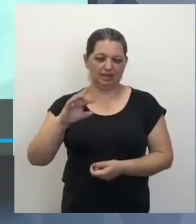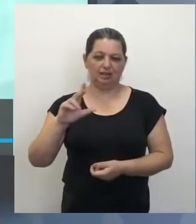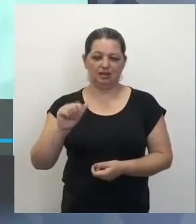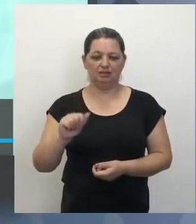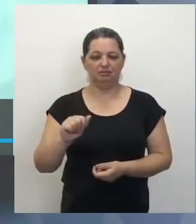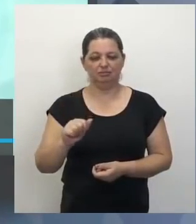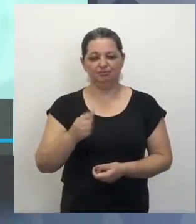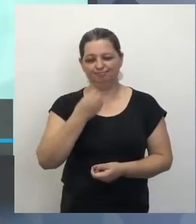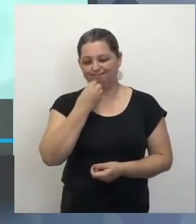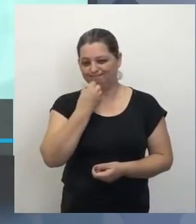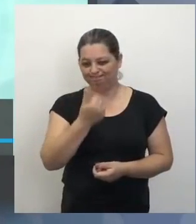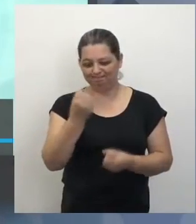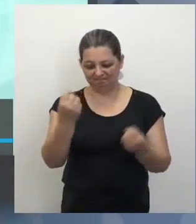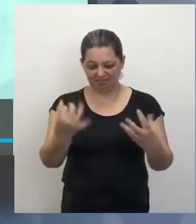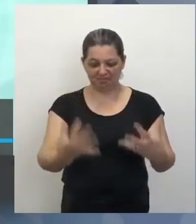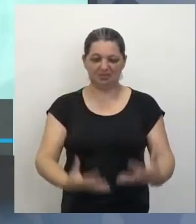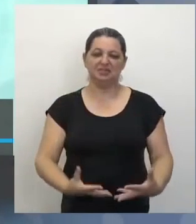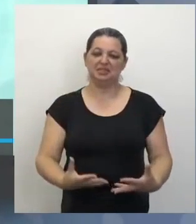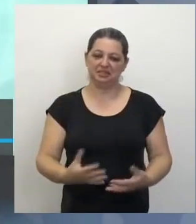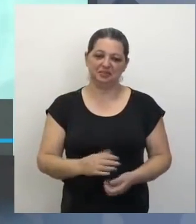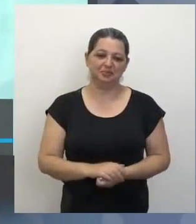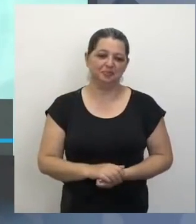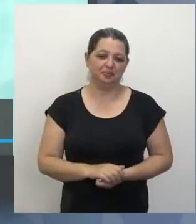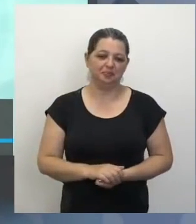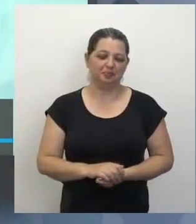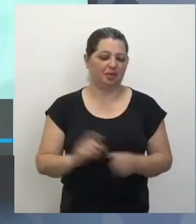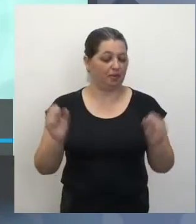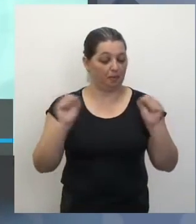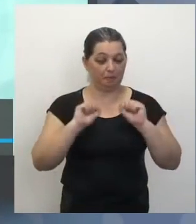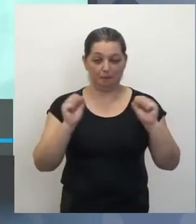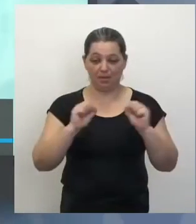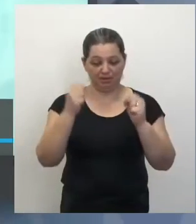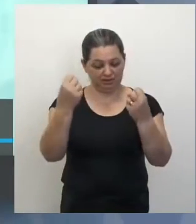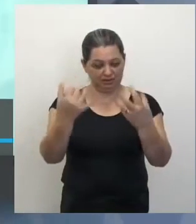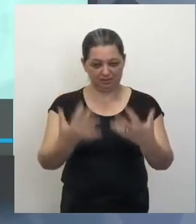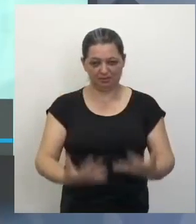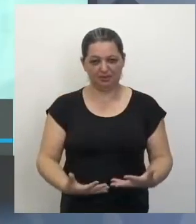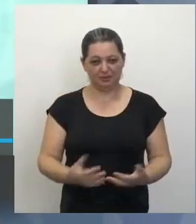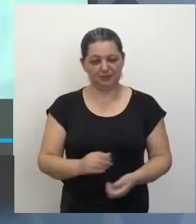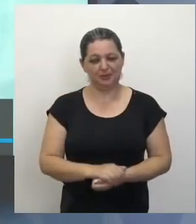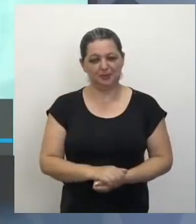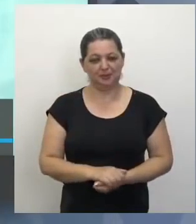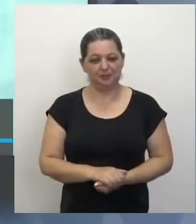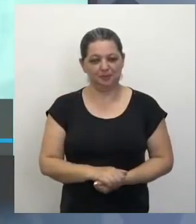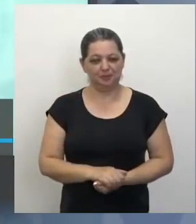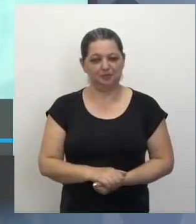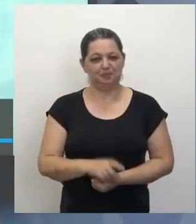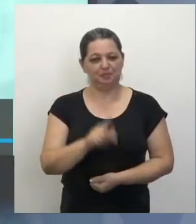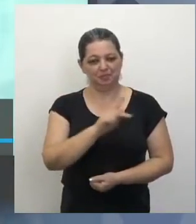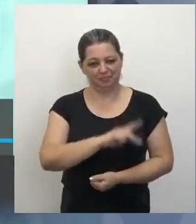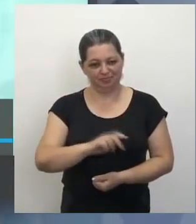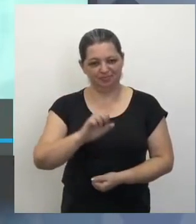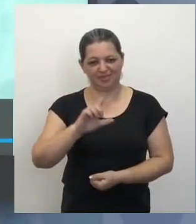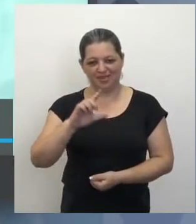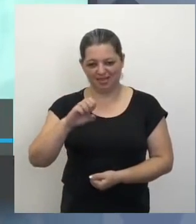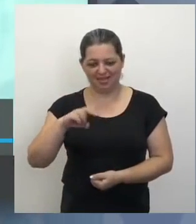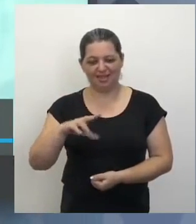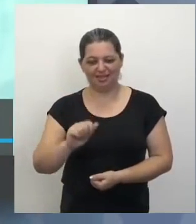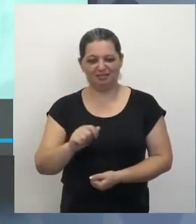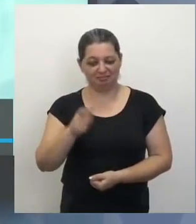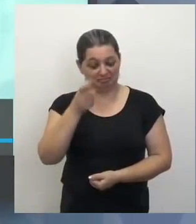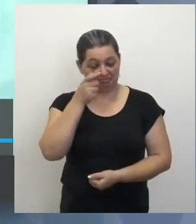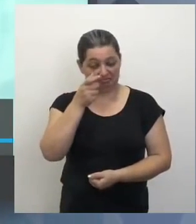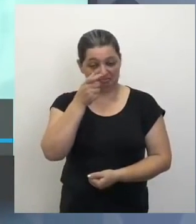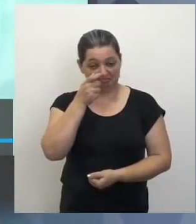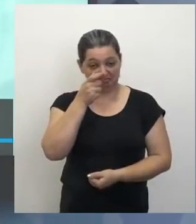explicação. Professora Liliana diz, amei as explicações. Professora Helena vai dizer, muito interessante.